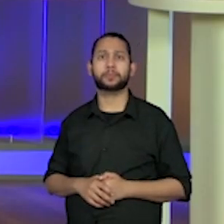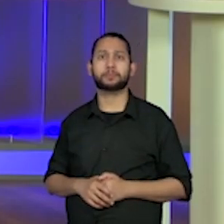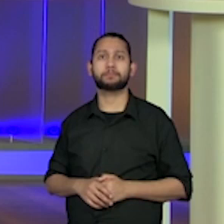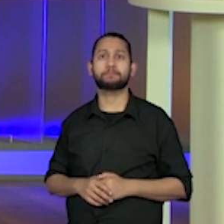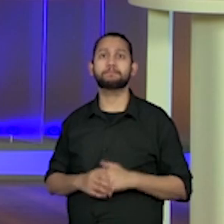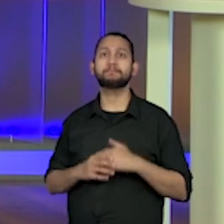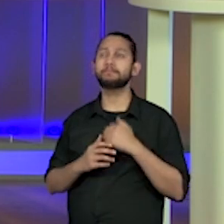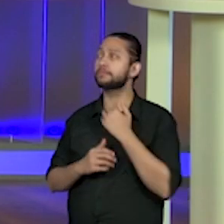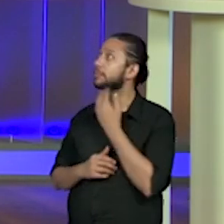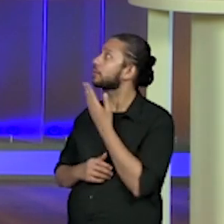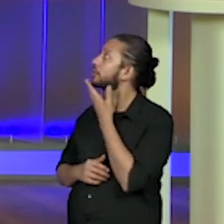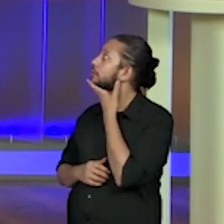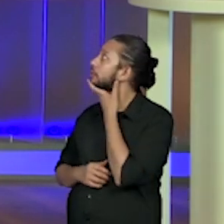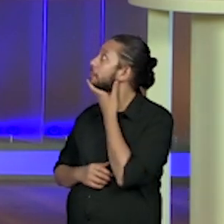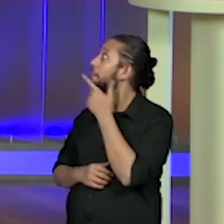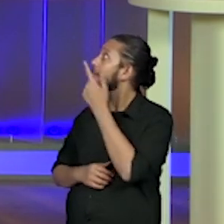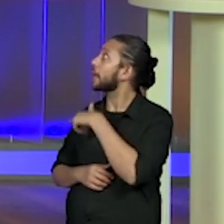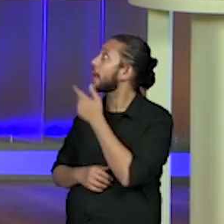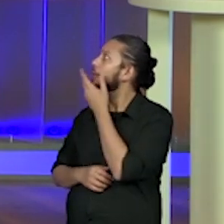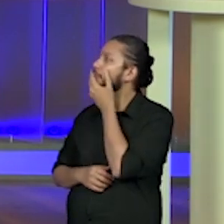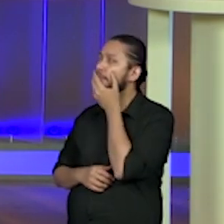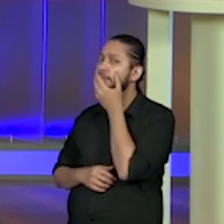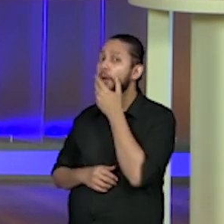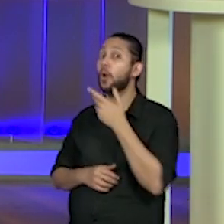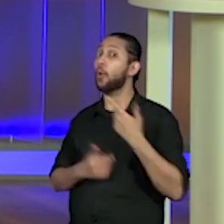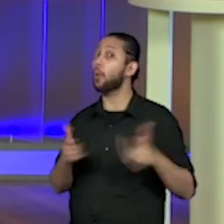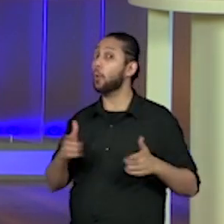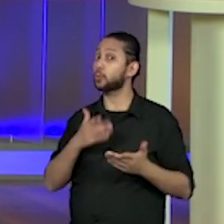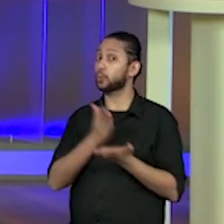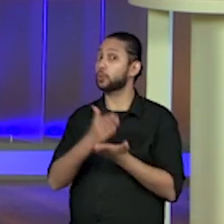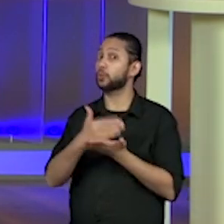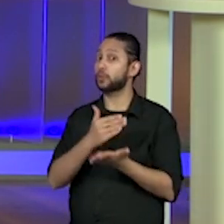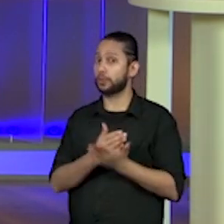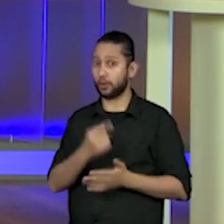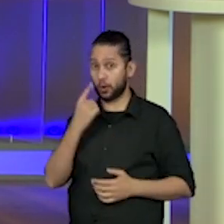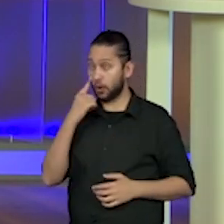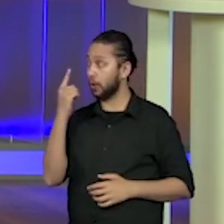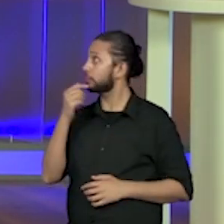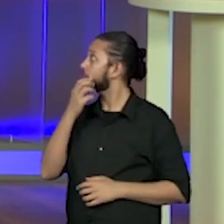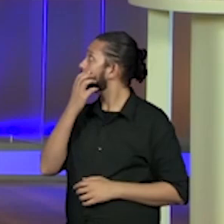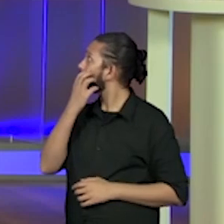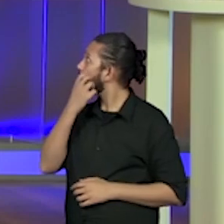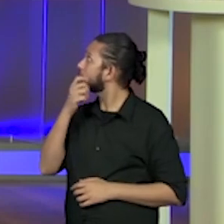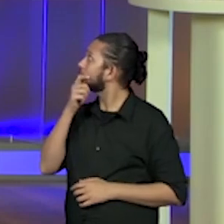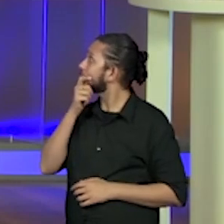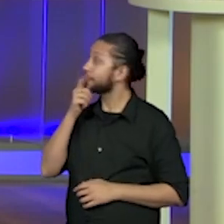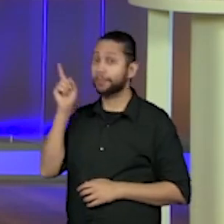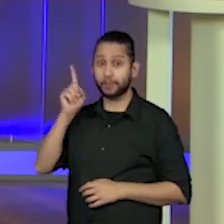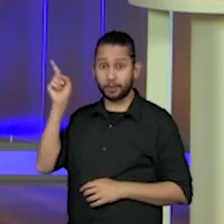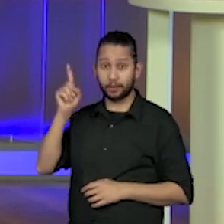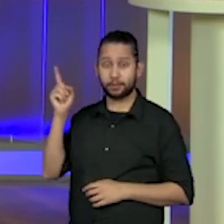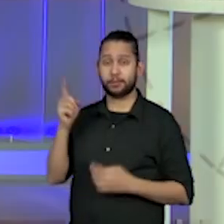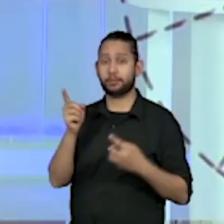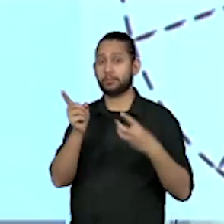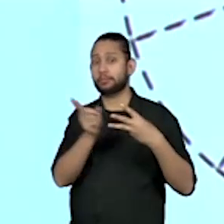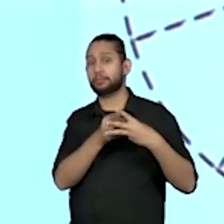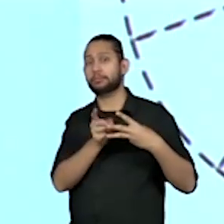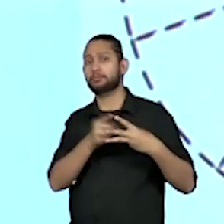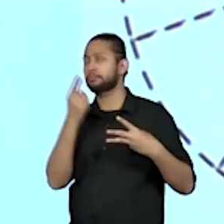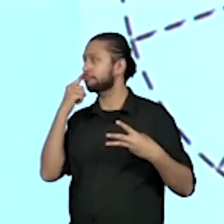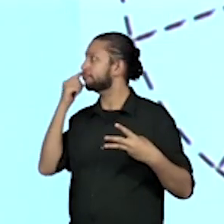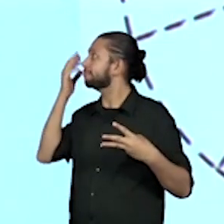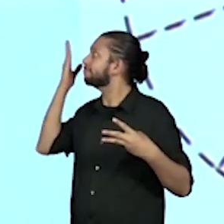A gente tem mais pizzas, agora em outras configurações. Vamos lá. E essa primeira imagem que eu tenho